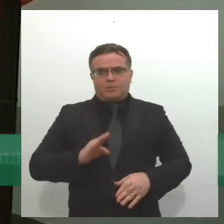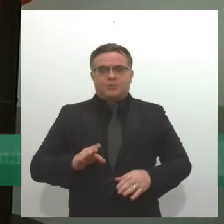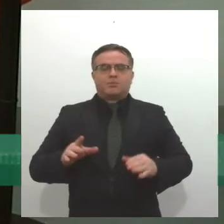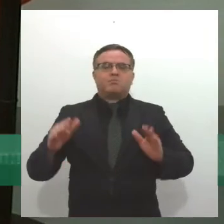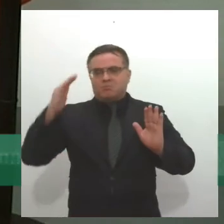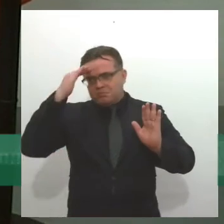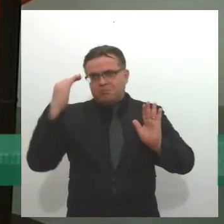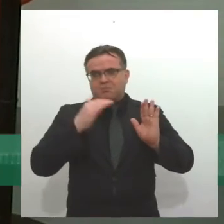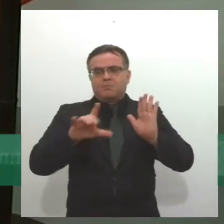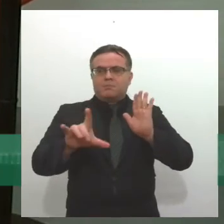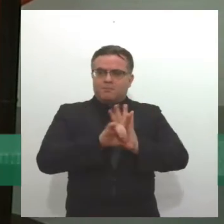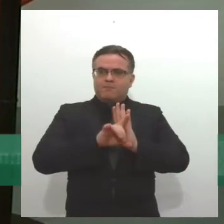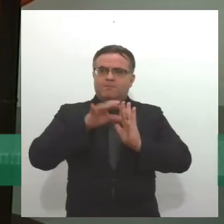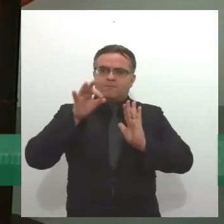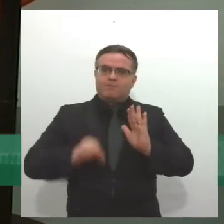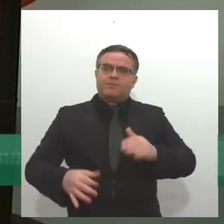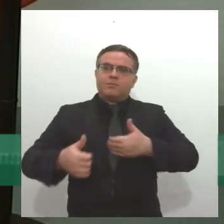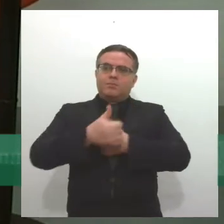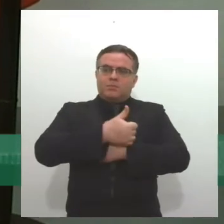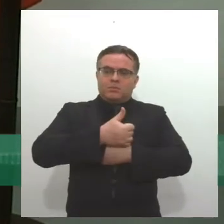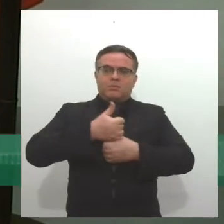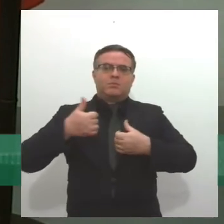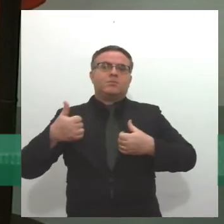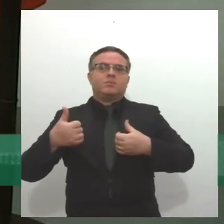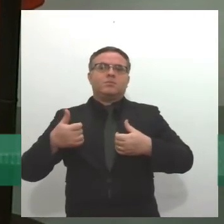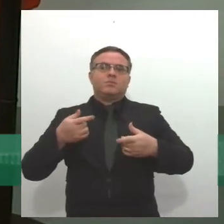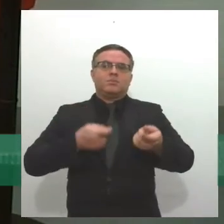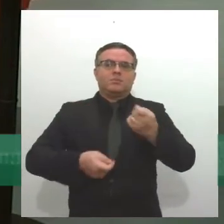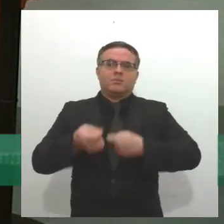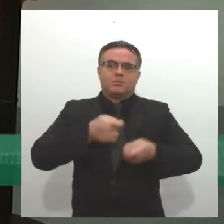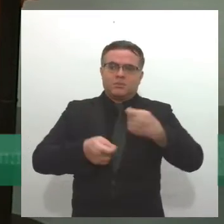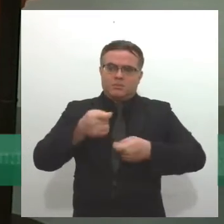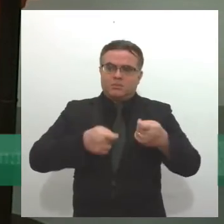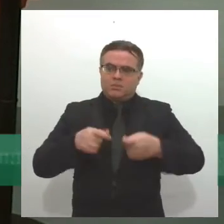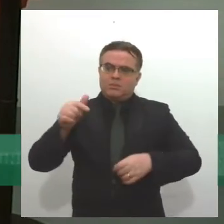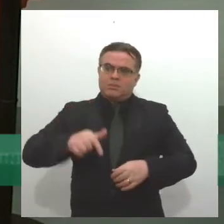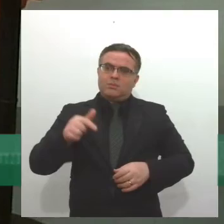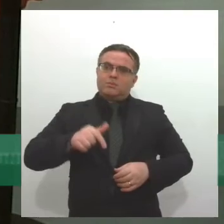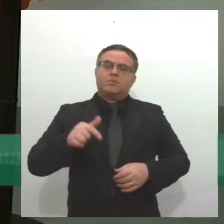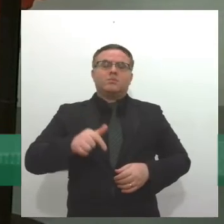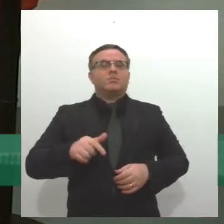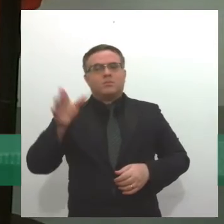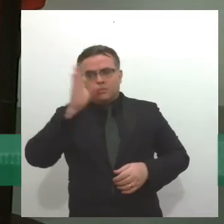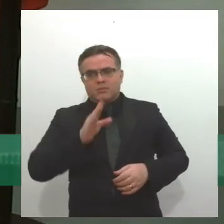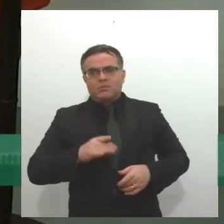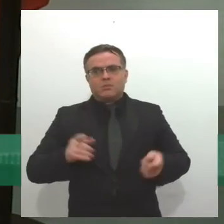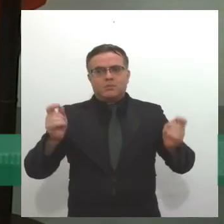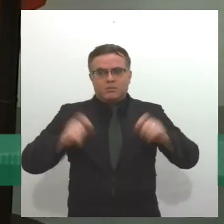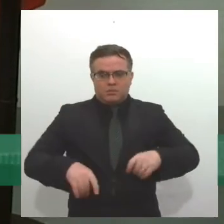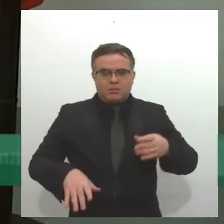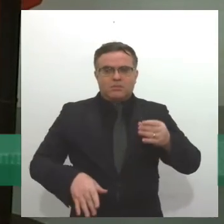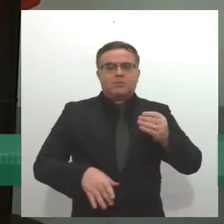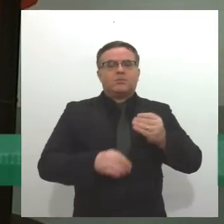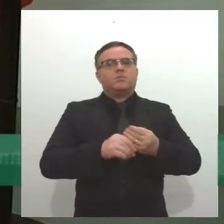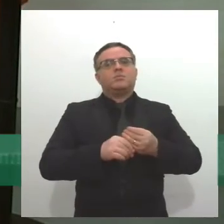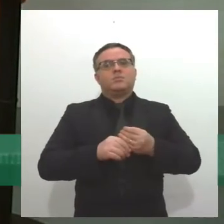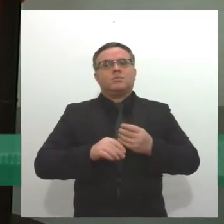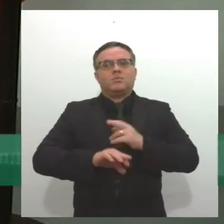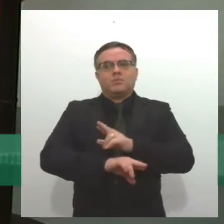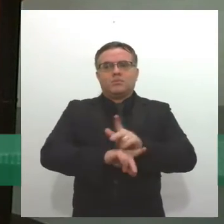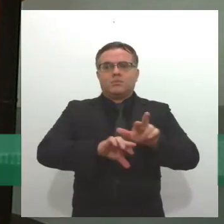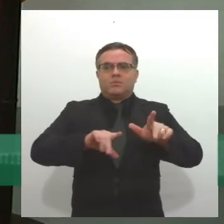legalidade envolvida, tem moralidade e tem economia para os cofres públicos que podem ser aí implementados em diversas